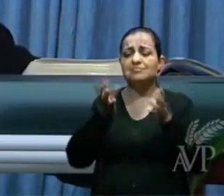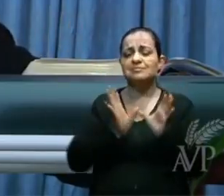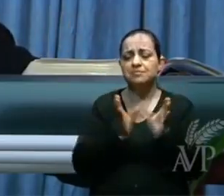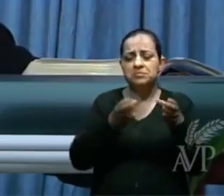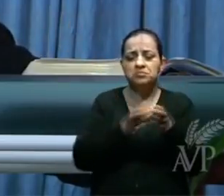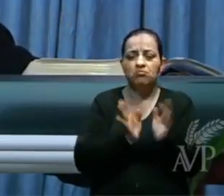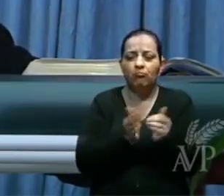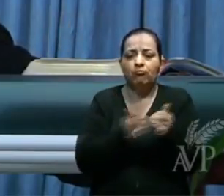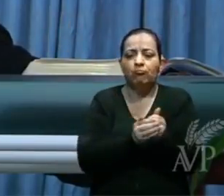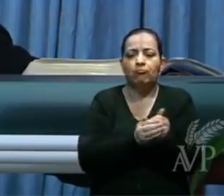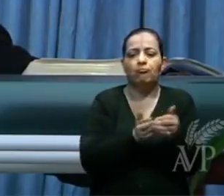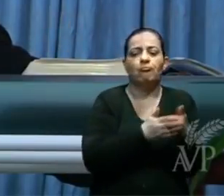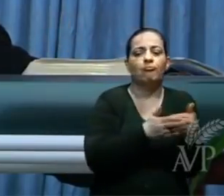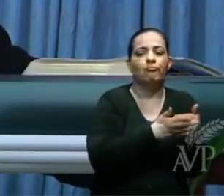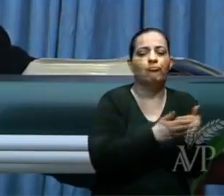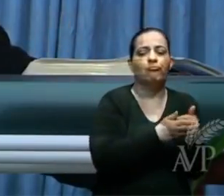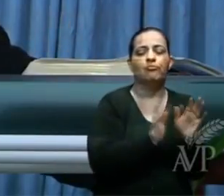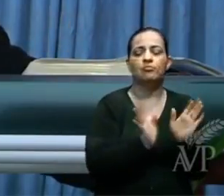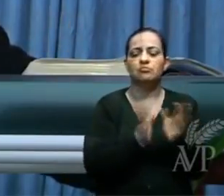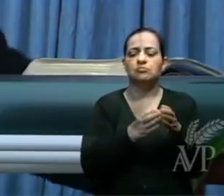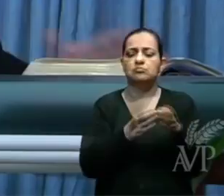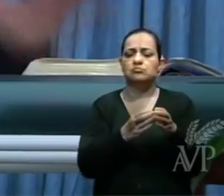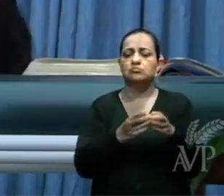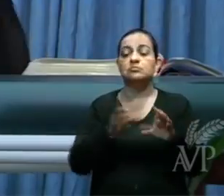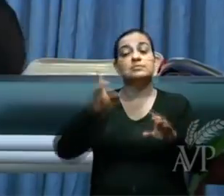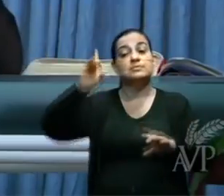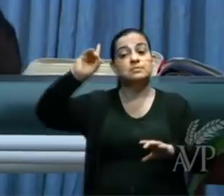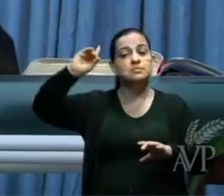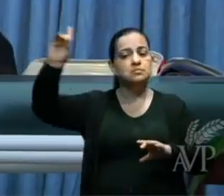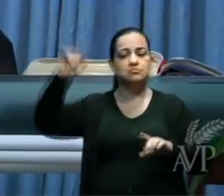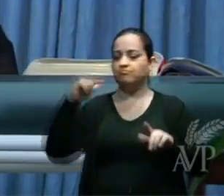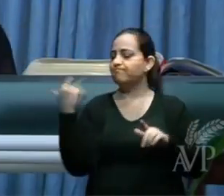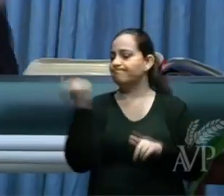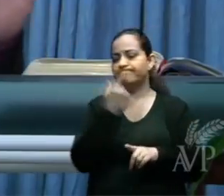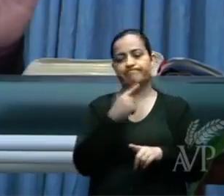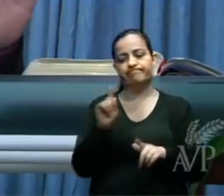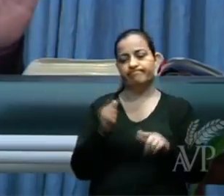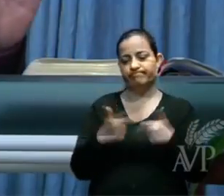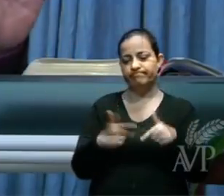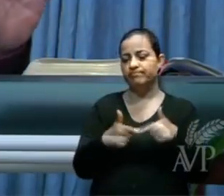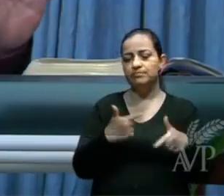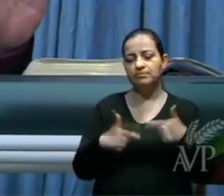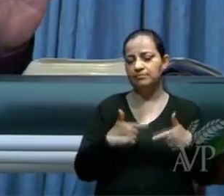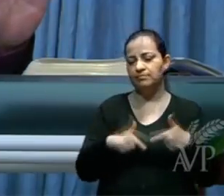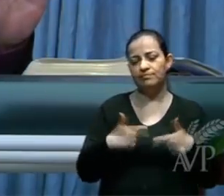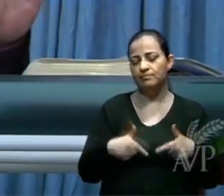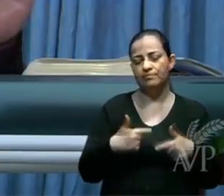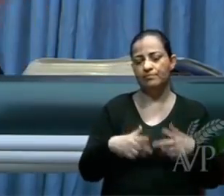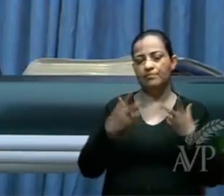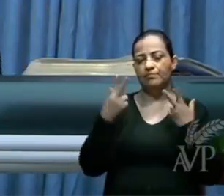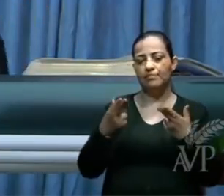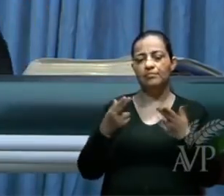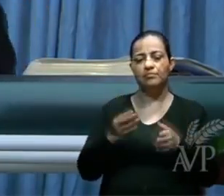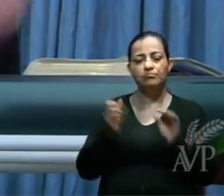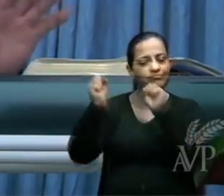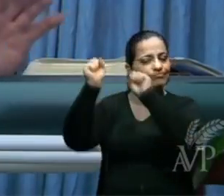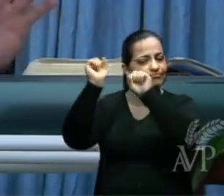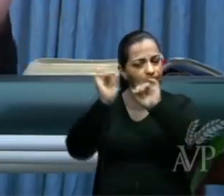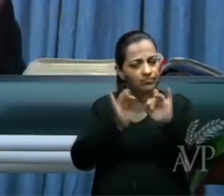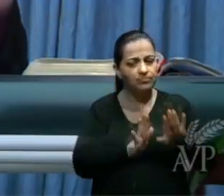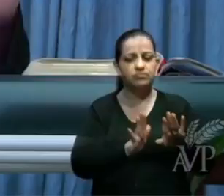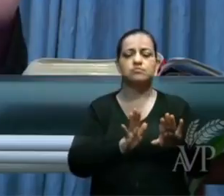fechados deus não trabalha com isto deus está